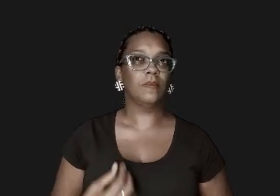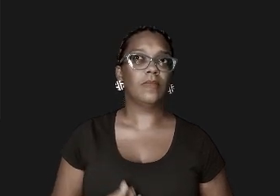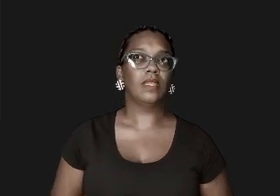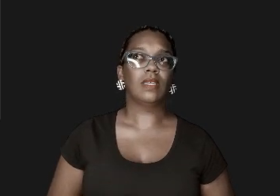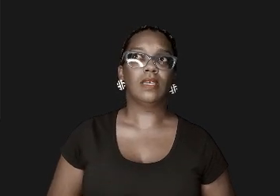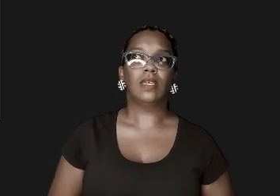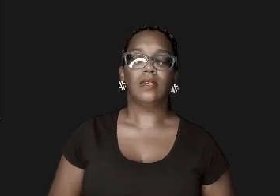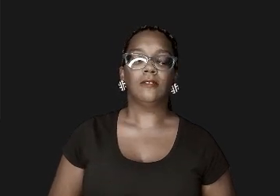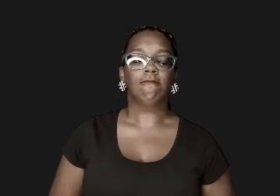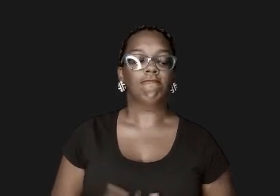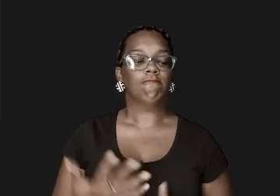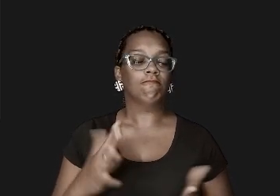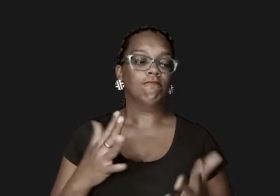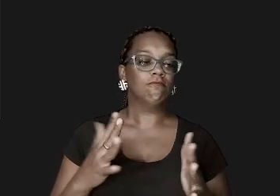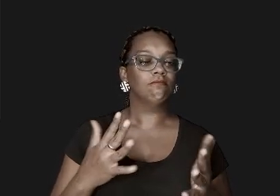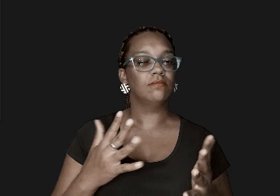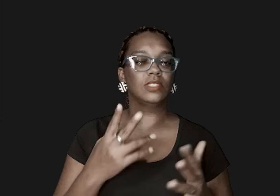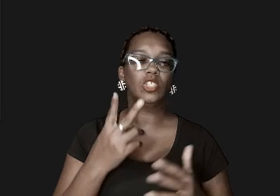negociação